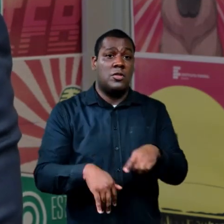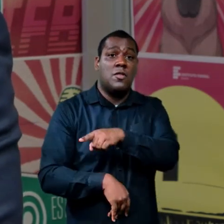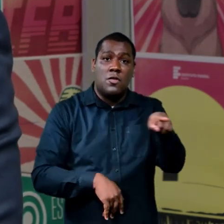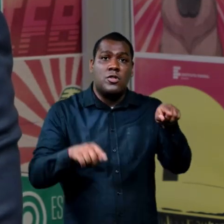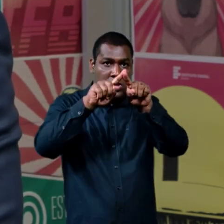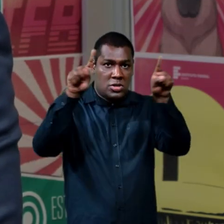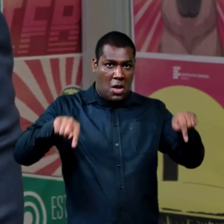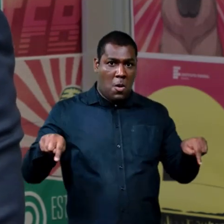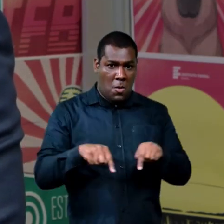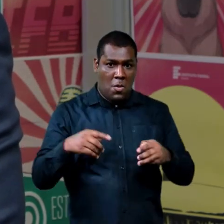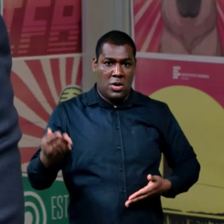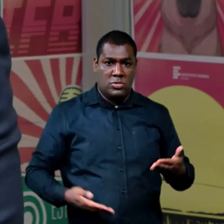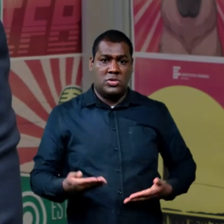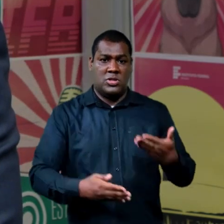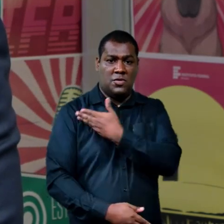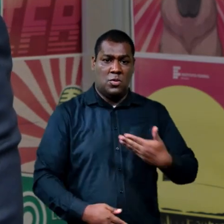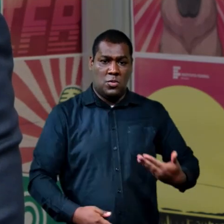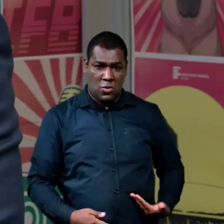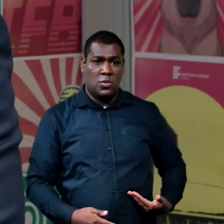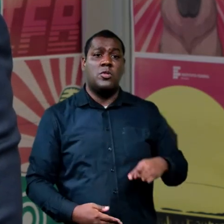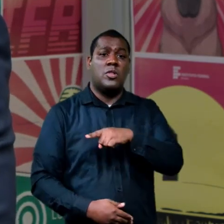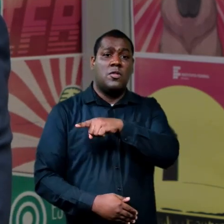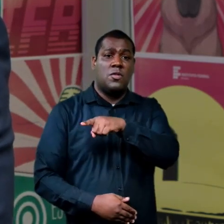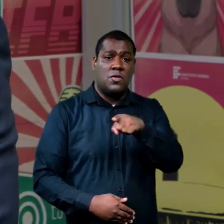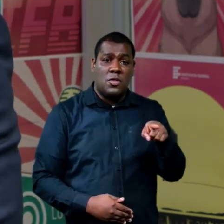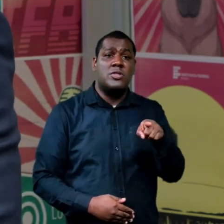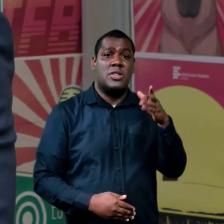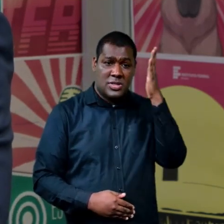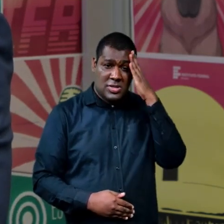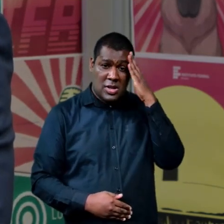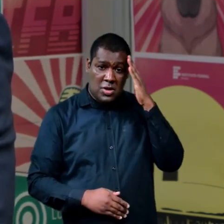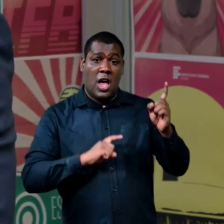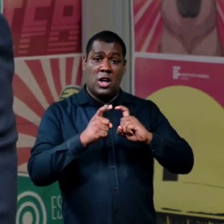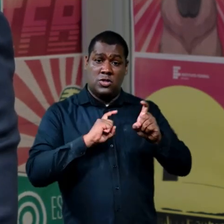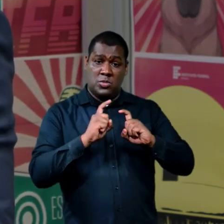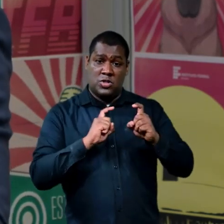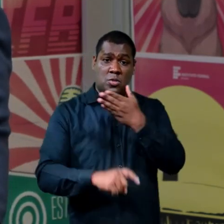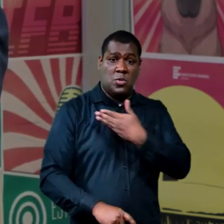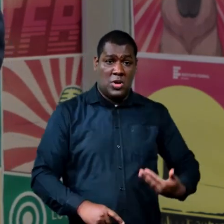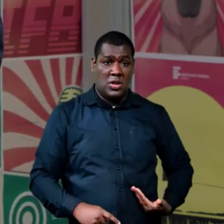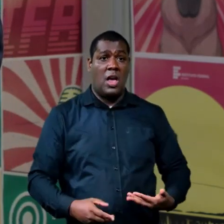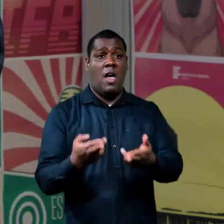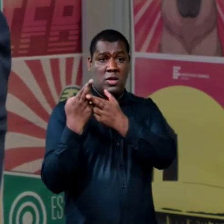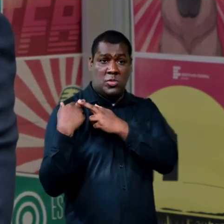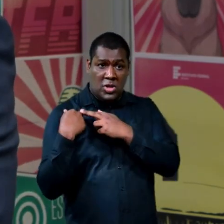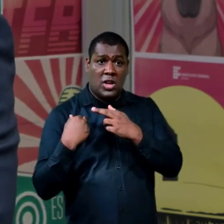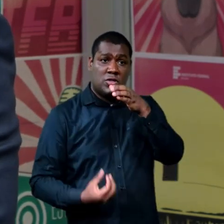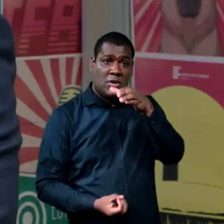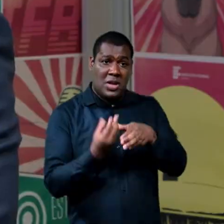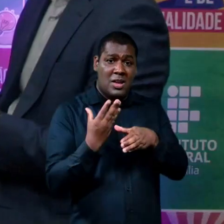entenda que a administração precisa promover treinamentos, capacitações e momentos assim como esse